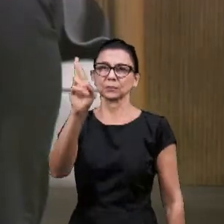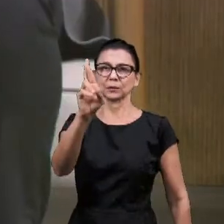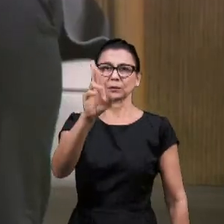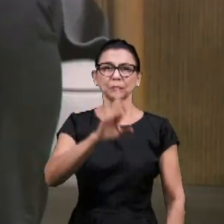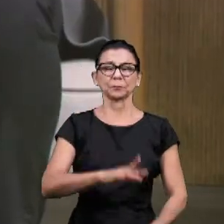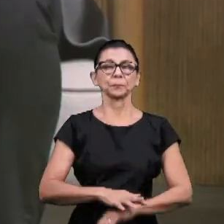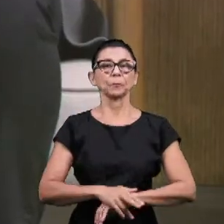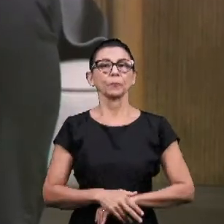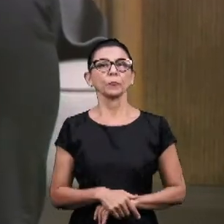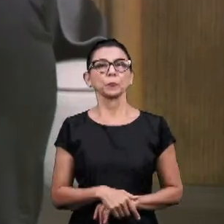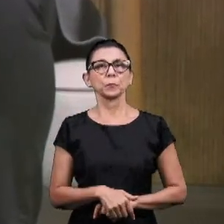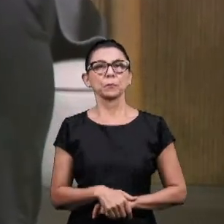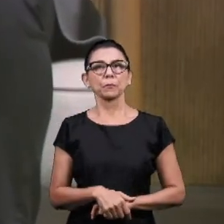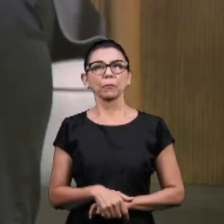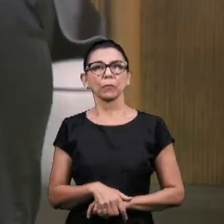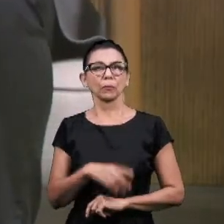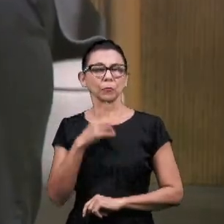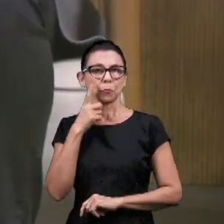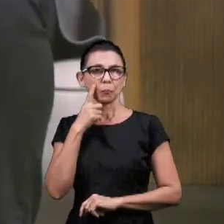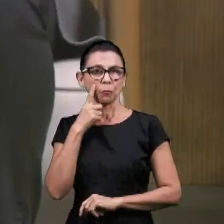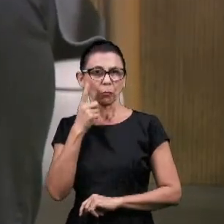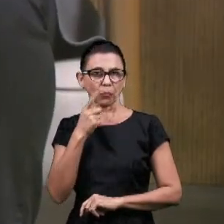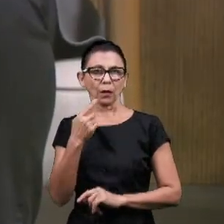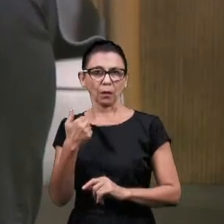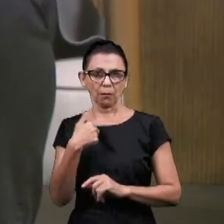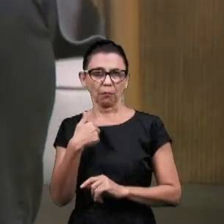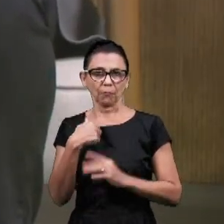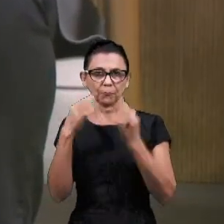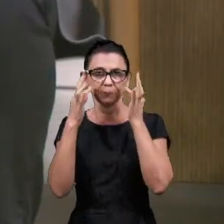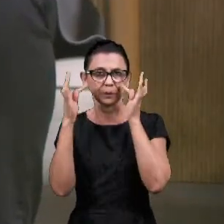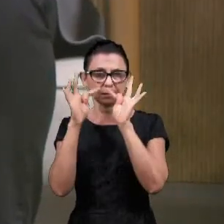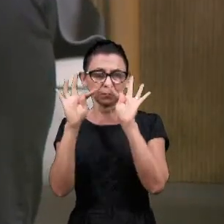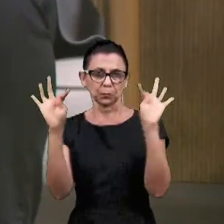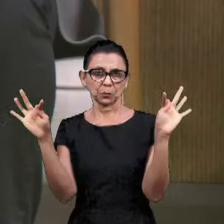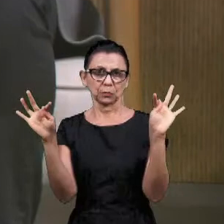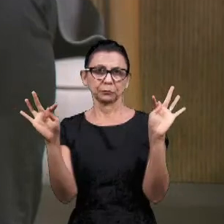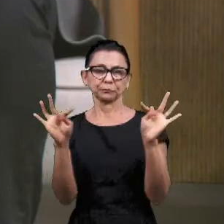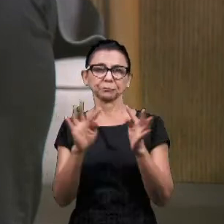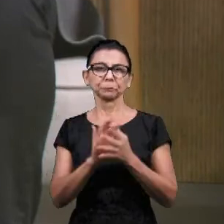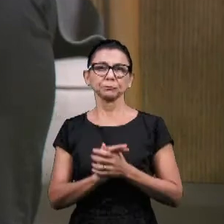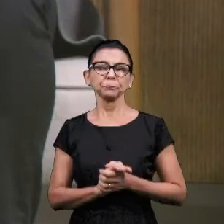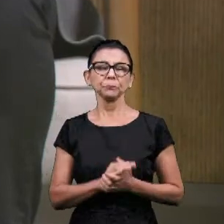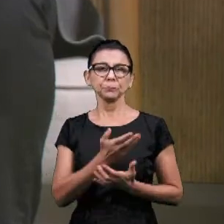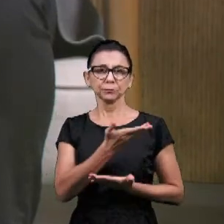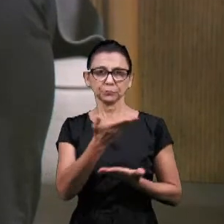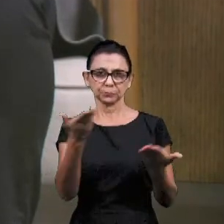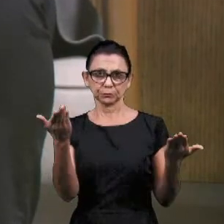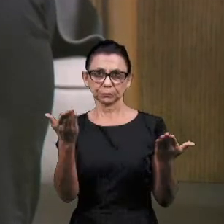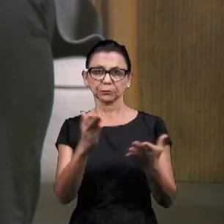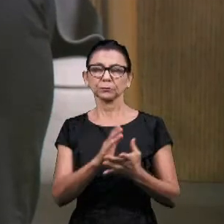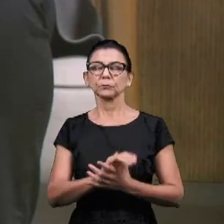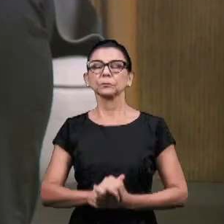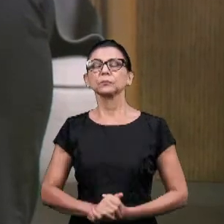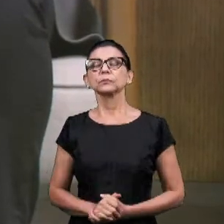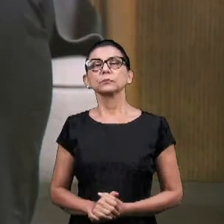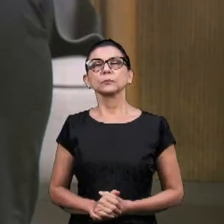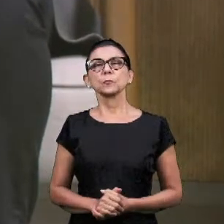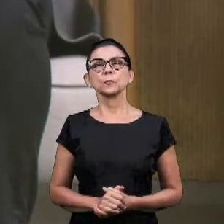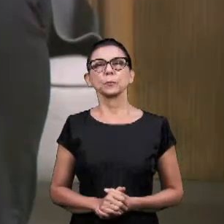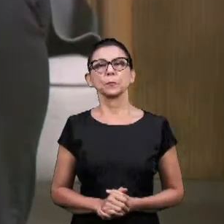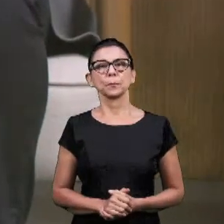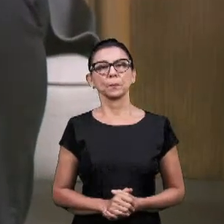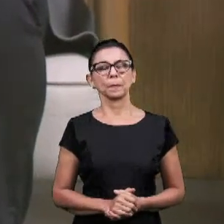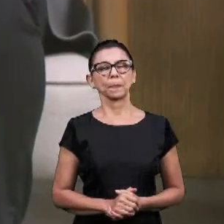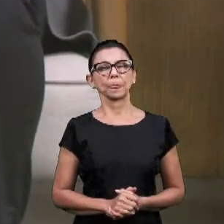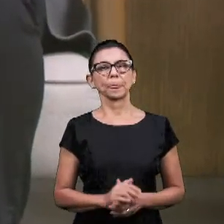só, eu quero dar um testemunho aqui, o Wallace, para os irmãos, nesse aspecto da